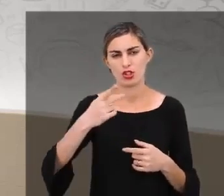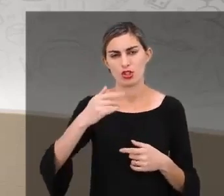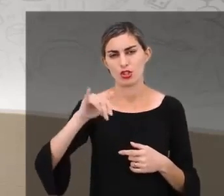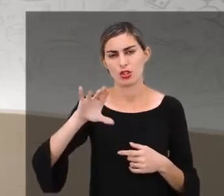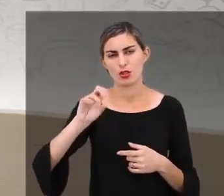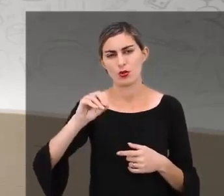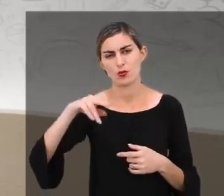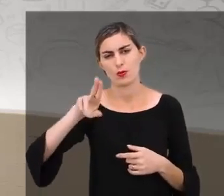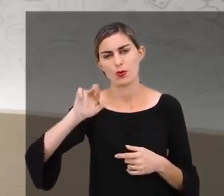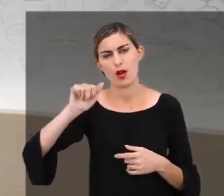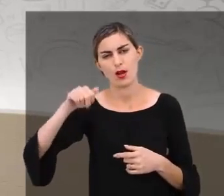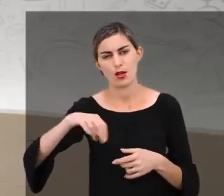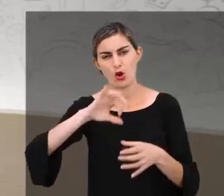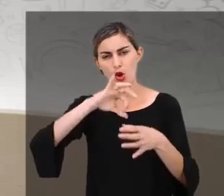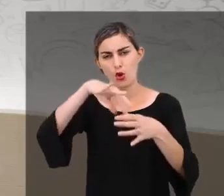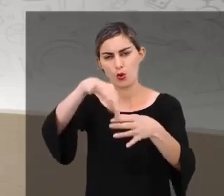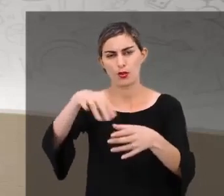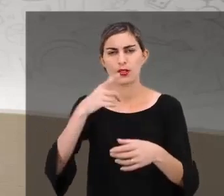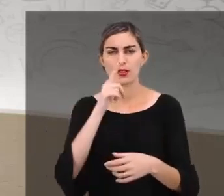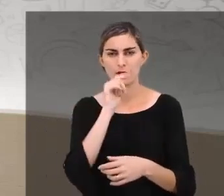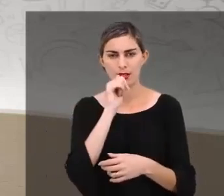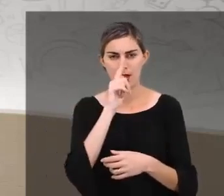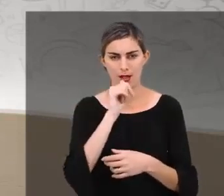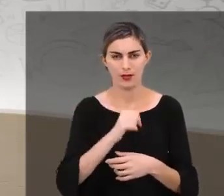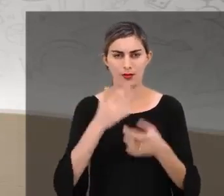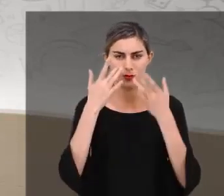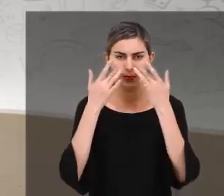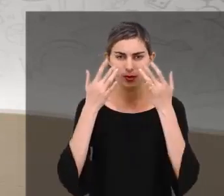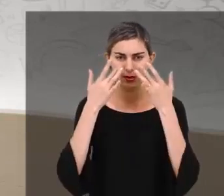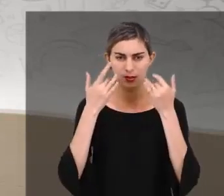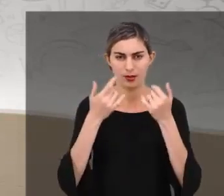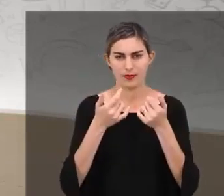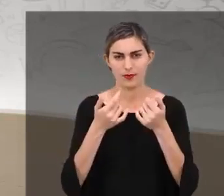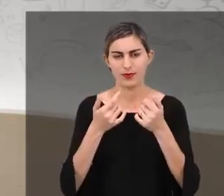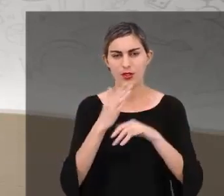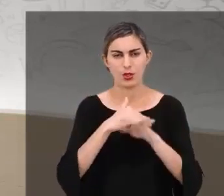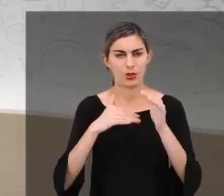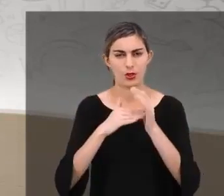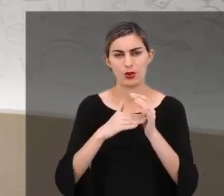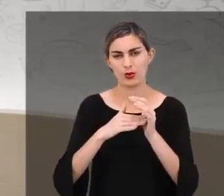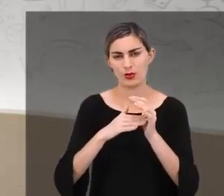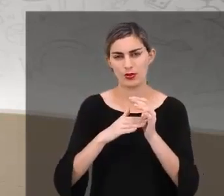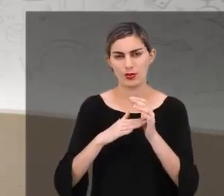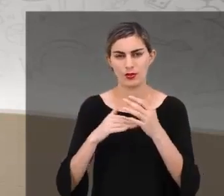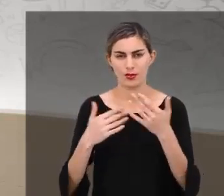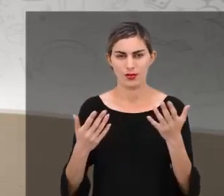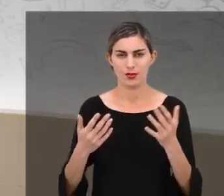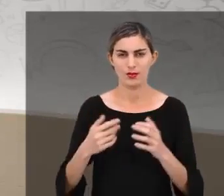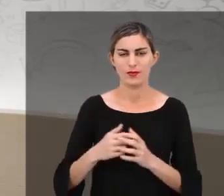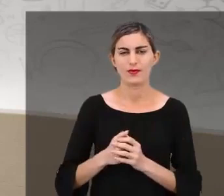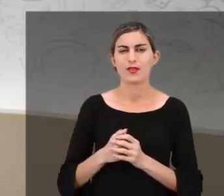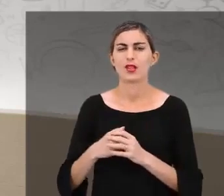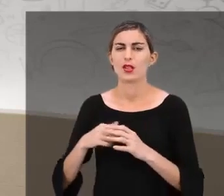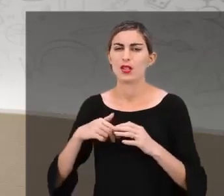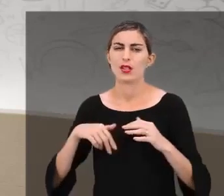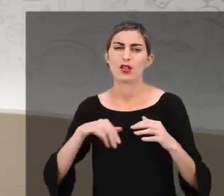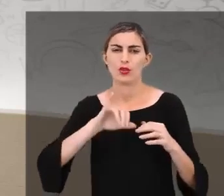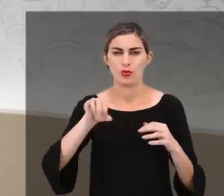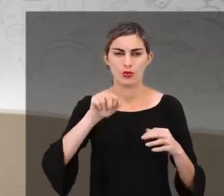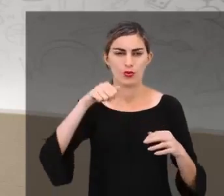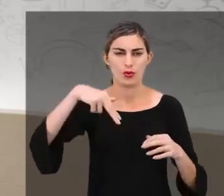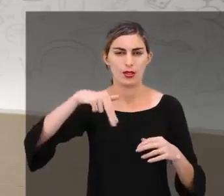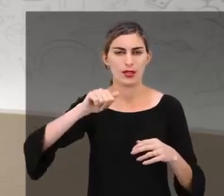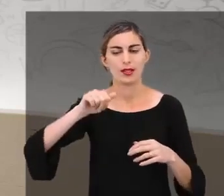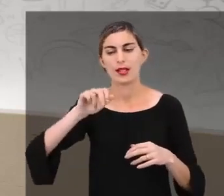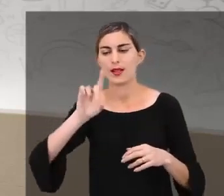com Gota d'Água, um trecho dessa peça teatral. Tentou contra a existência, num humilde barracão, Joana de